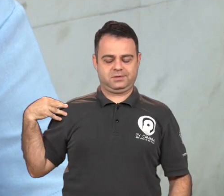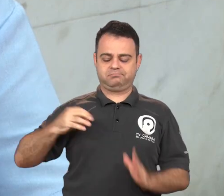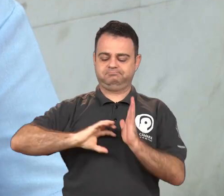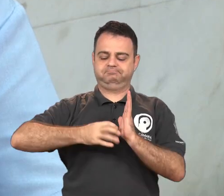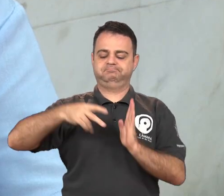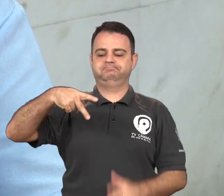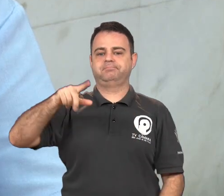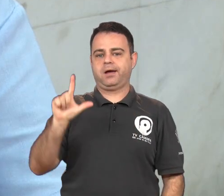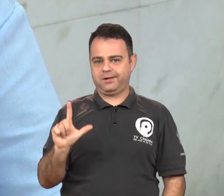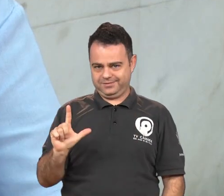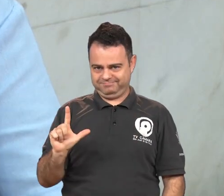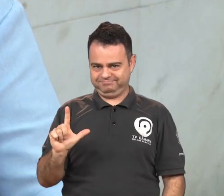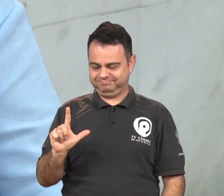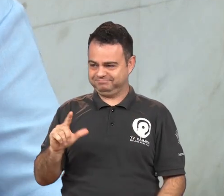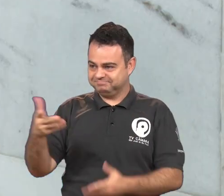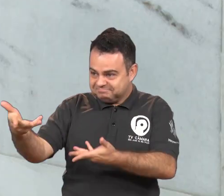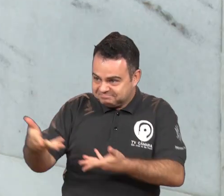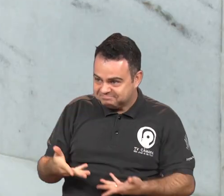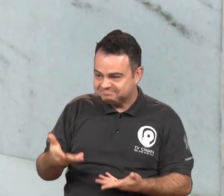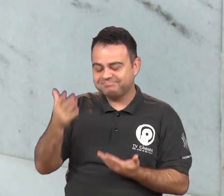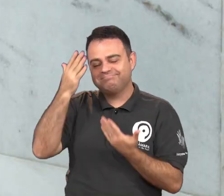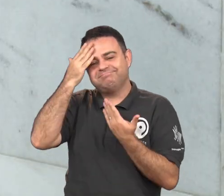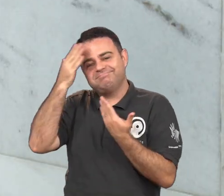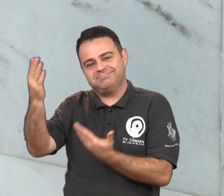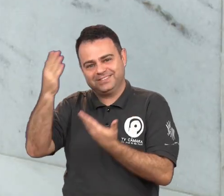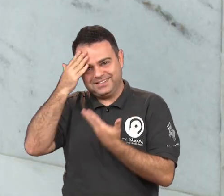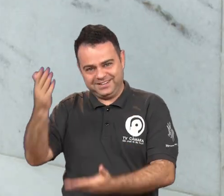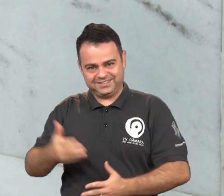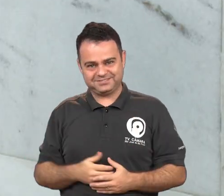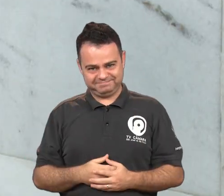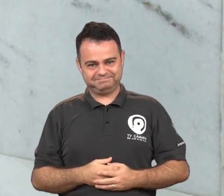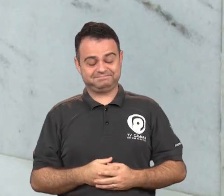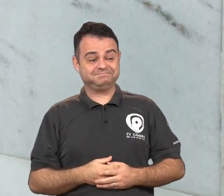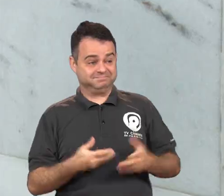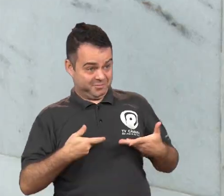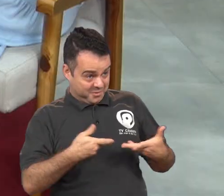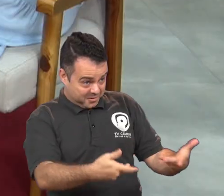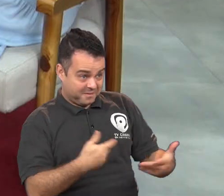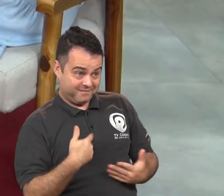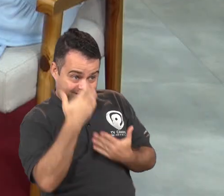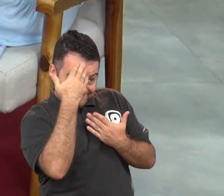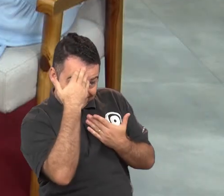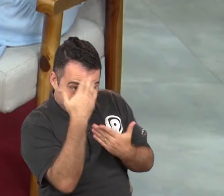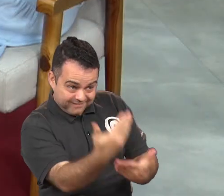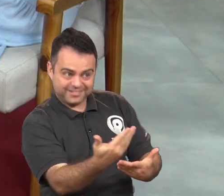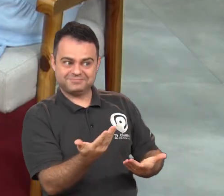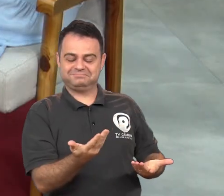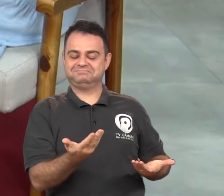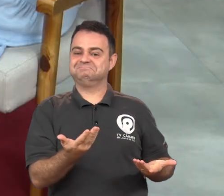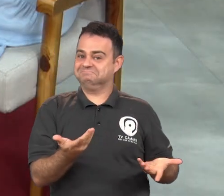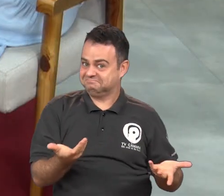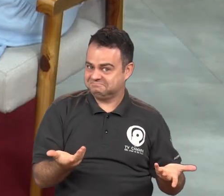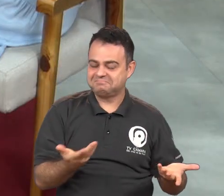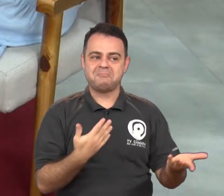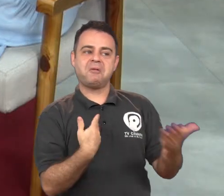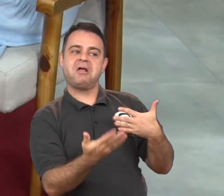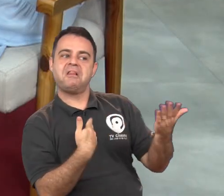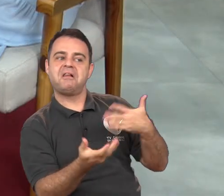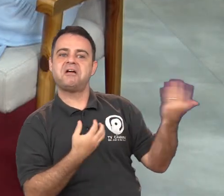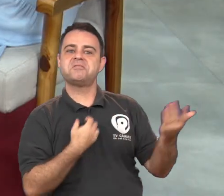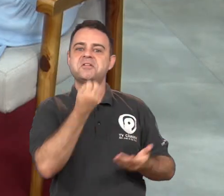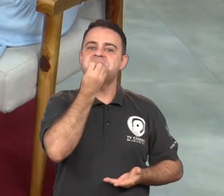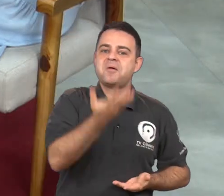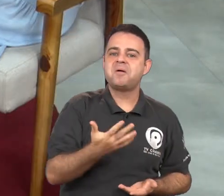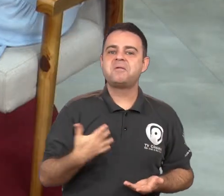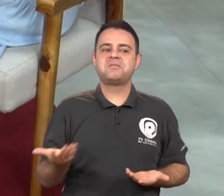Márcia Caldas, do PL. Vereadora, muito obrigada pela participação. Eu agradeço o espaço, sempre é bom a gente estar batendo